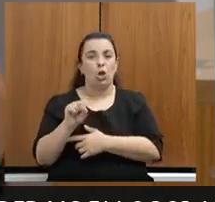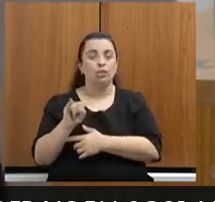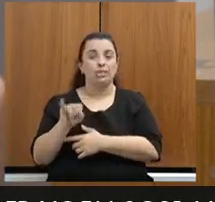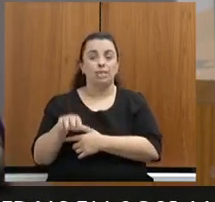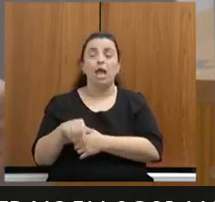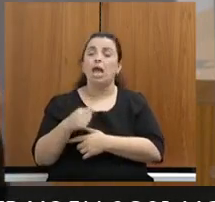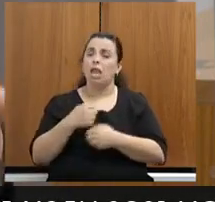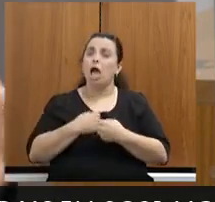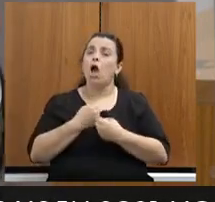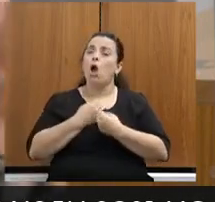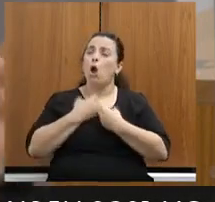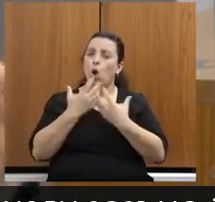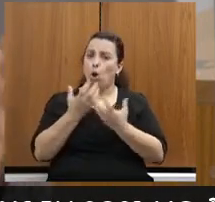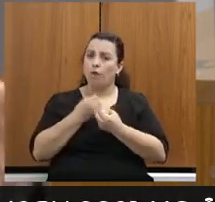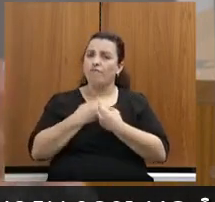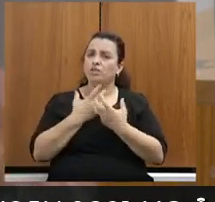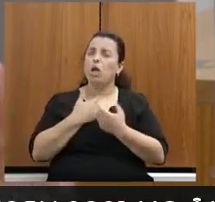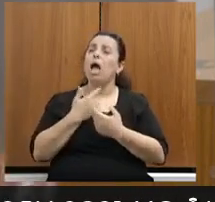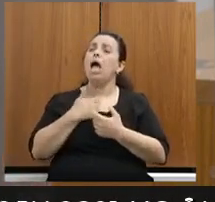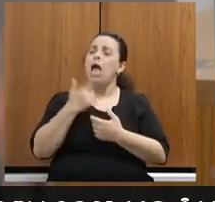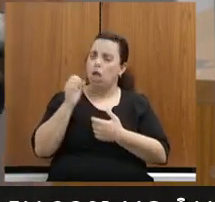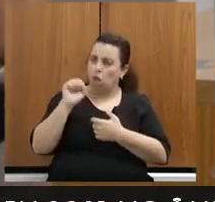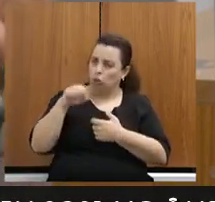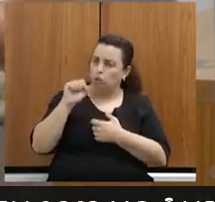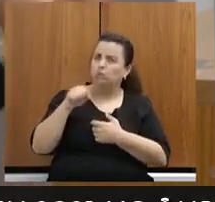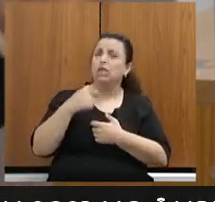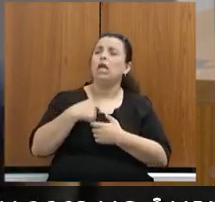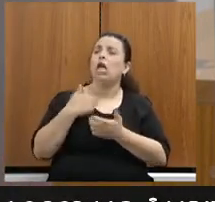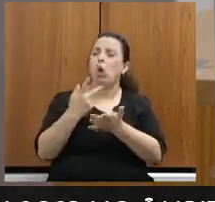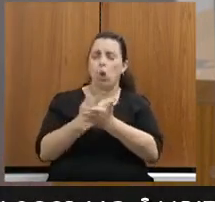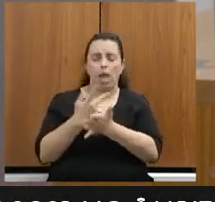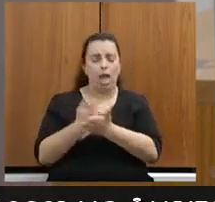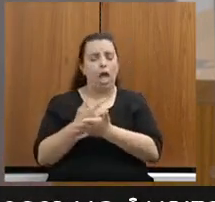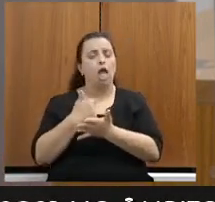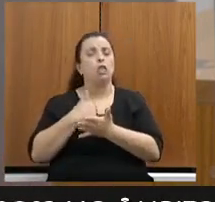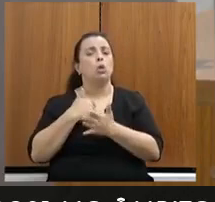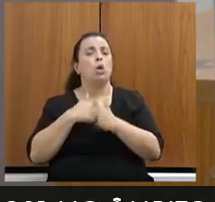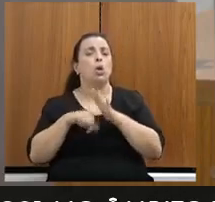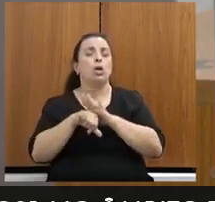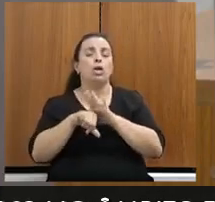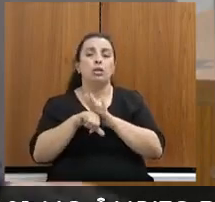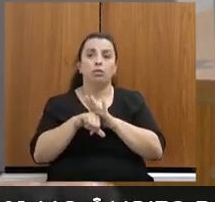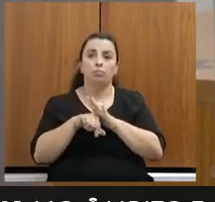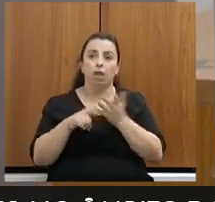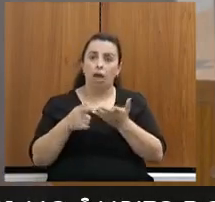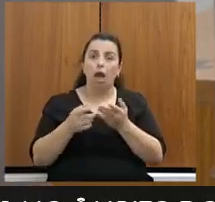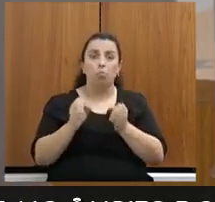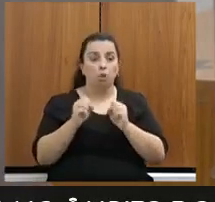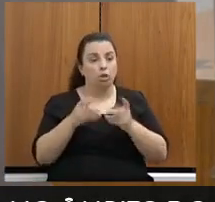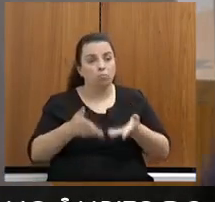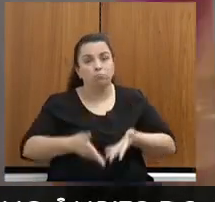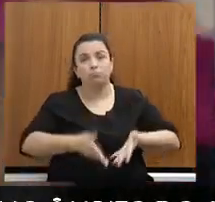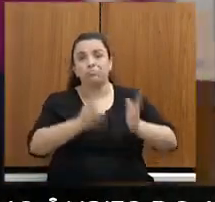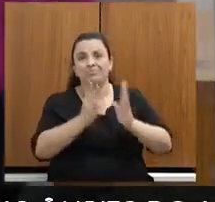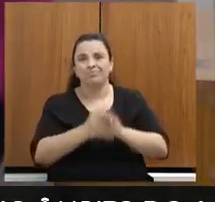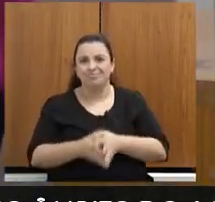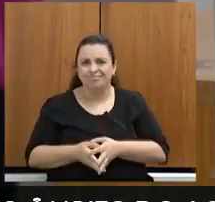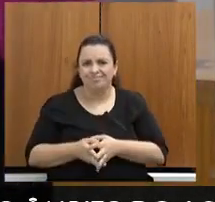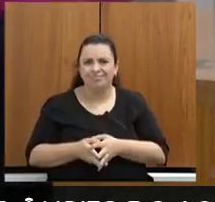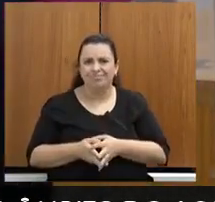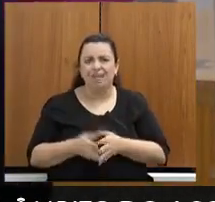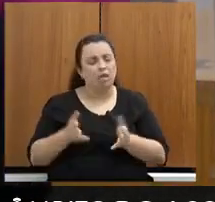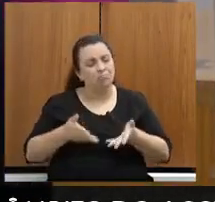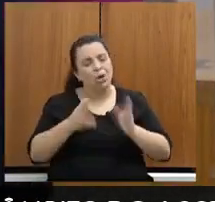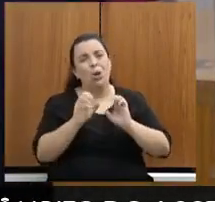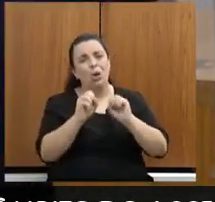eu sou eu fiz isso eu fiz a se você não fez e aí libera a pessoa e aí nessa questão